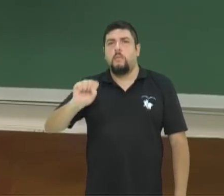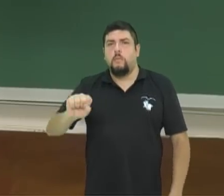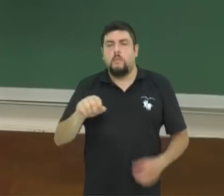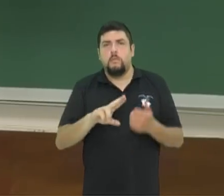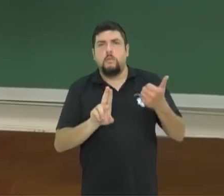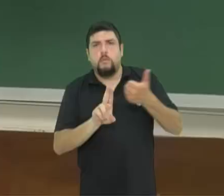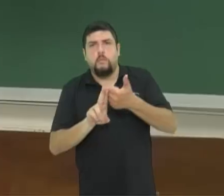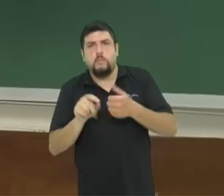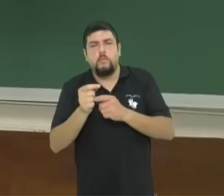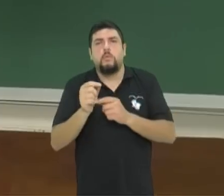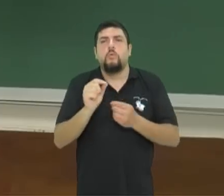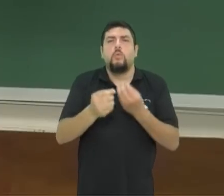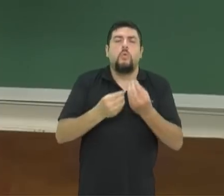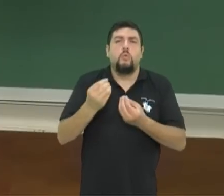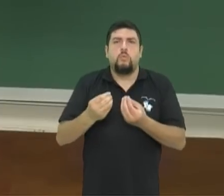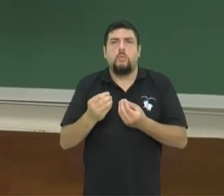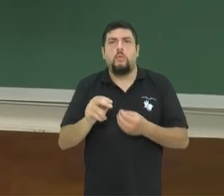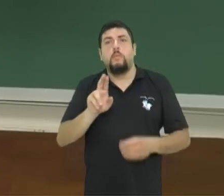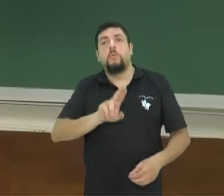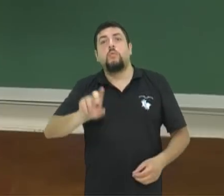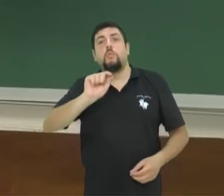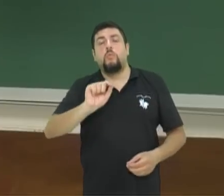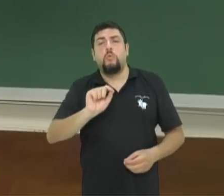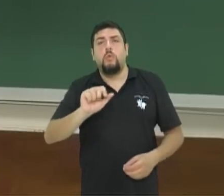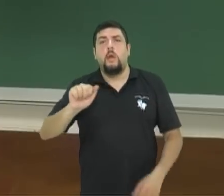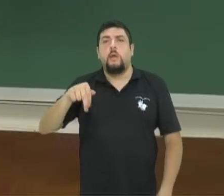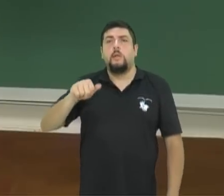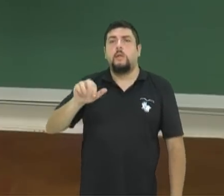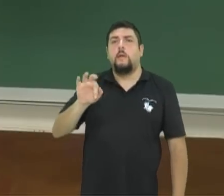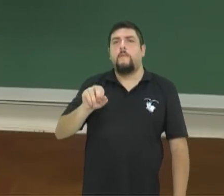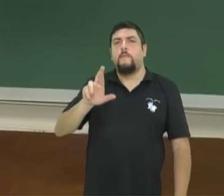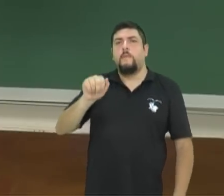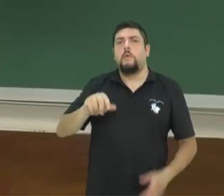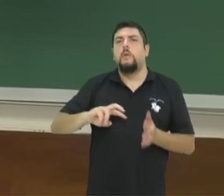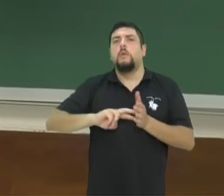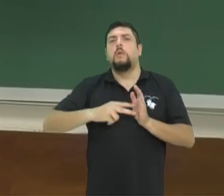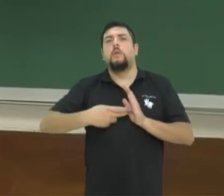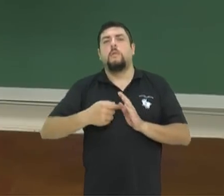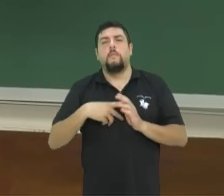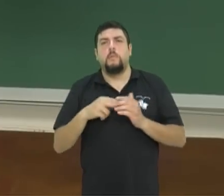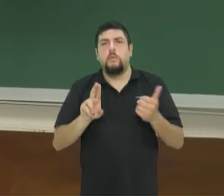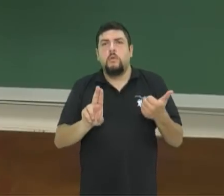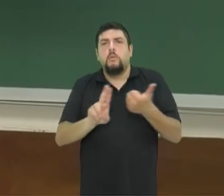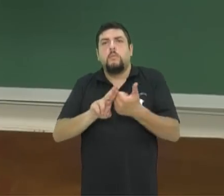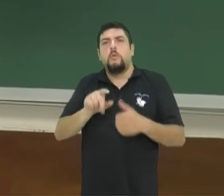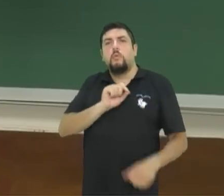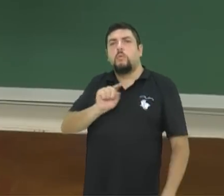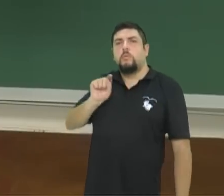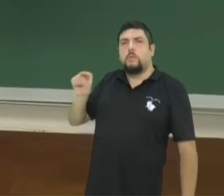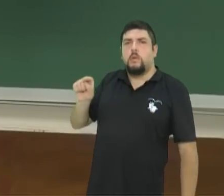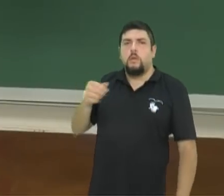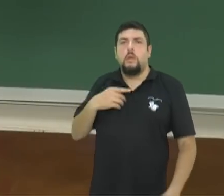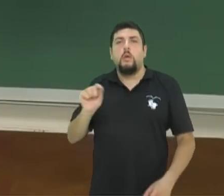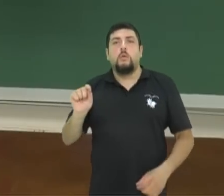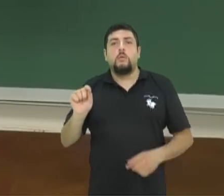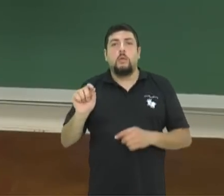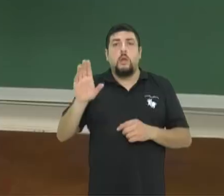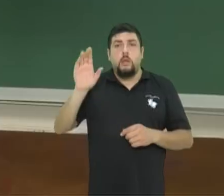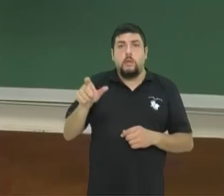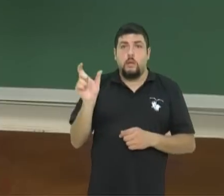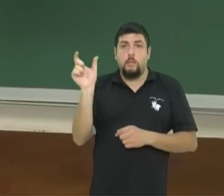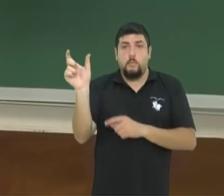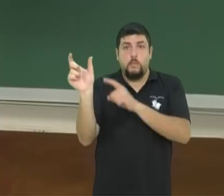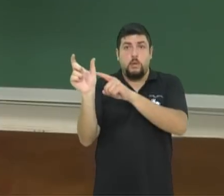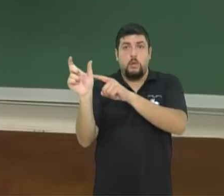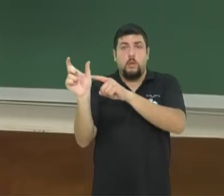Então, eu posso usar a anáfora, né? A anáfora é quando eu uso um pronome para referenciar uma palavra que já foi dita no texto, que